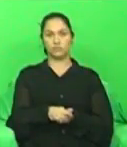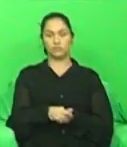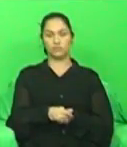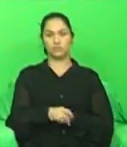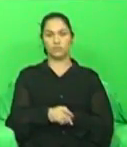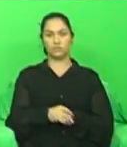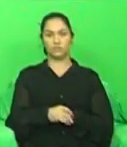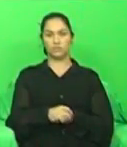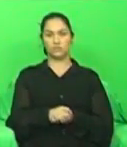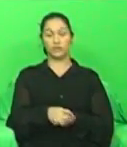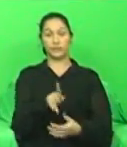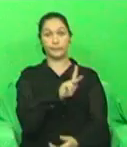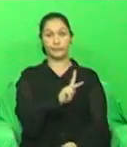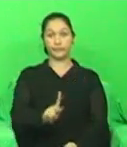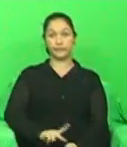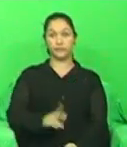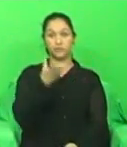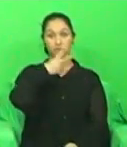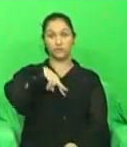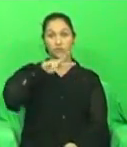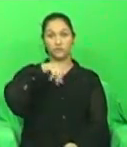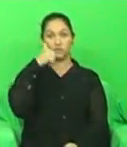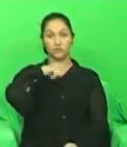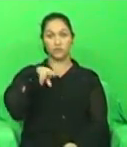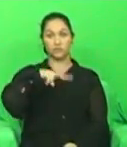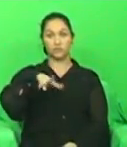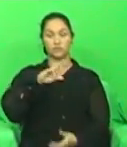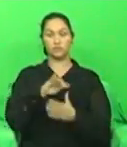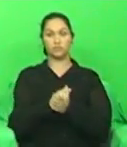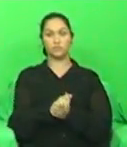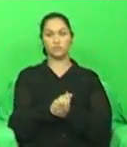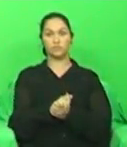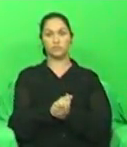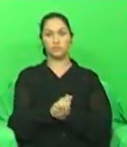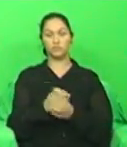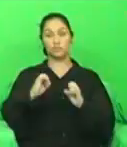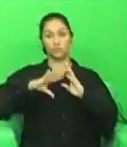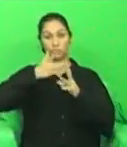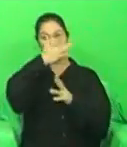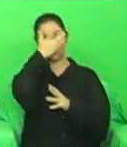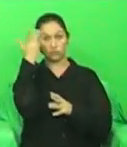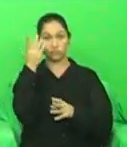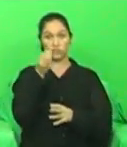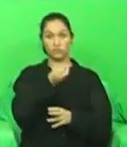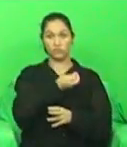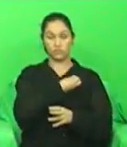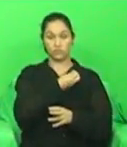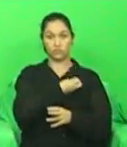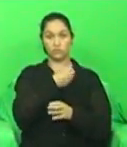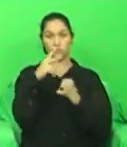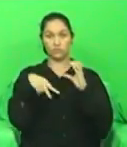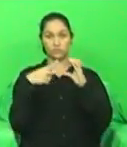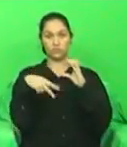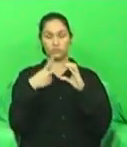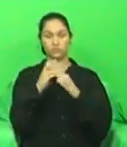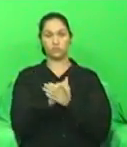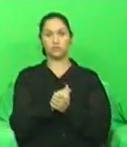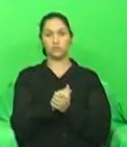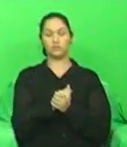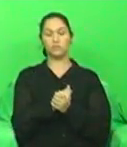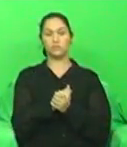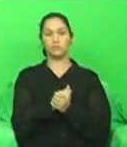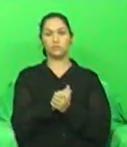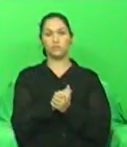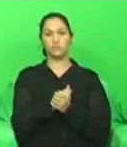senhor presidente os vereadores vereadores eram as pessoas que nos acompanham nesta casa a minha